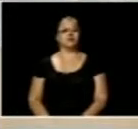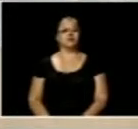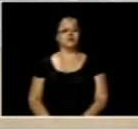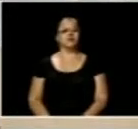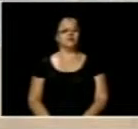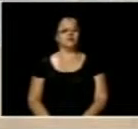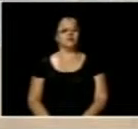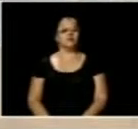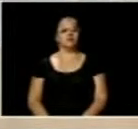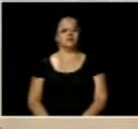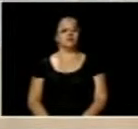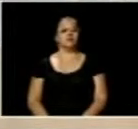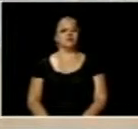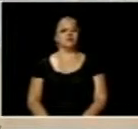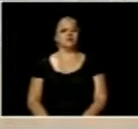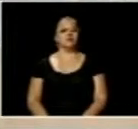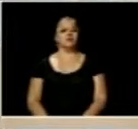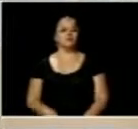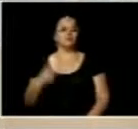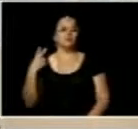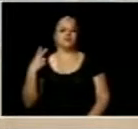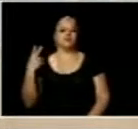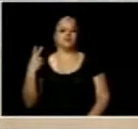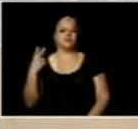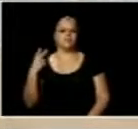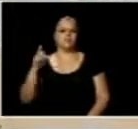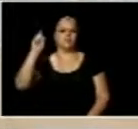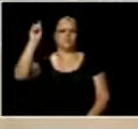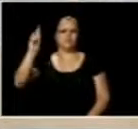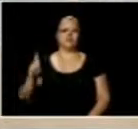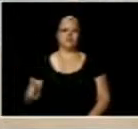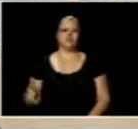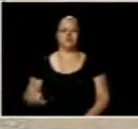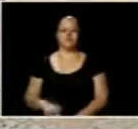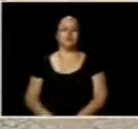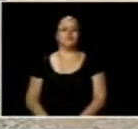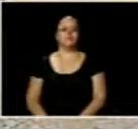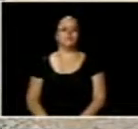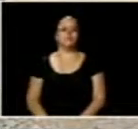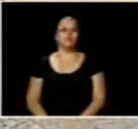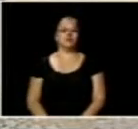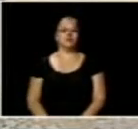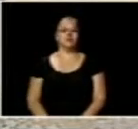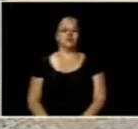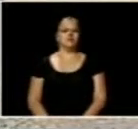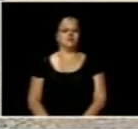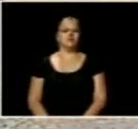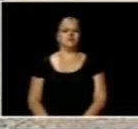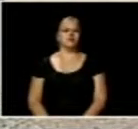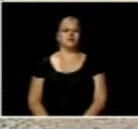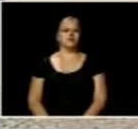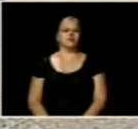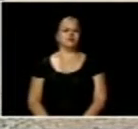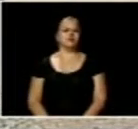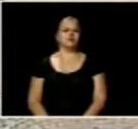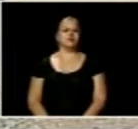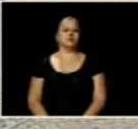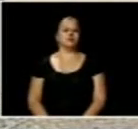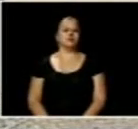da diretora senhora Antonieta. Os vereadores favoráveis permaneçam como estão, os contrários queiram se manifestar.